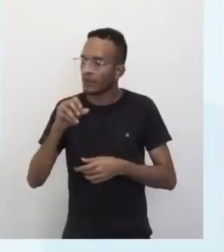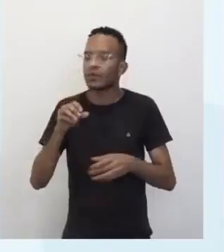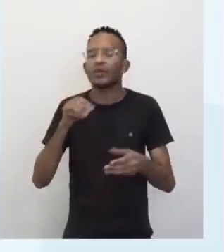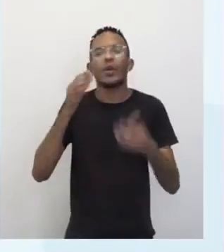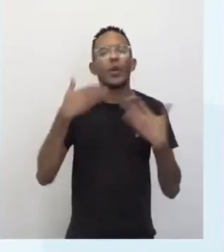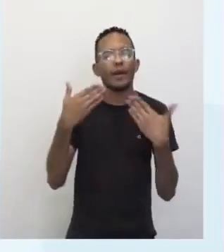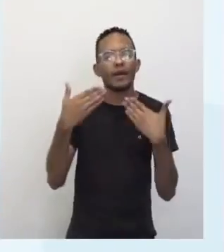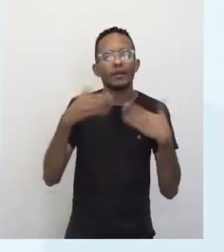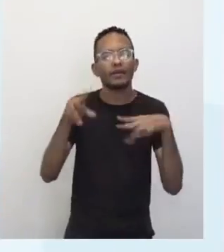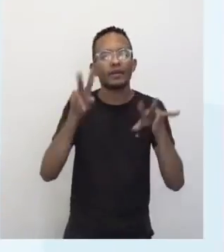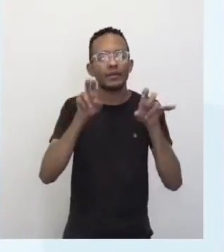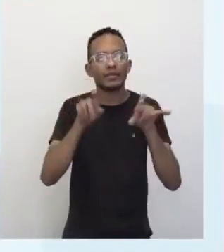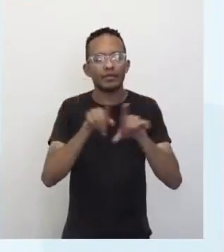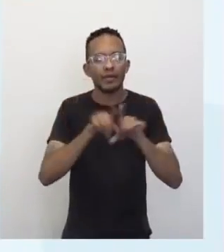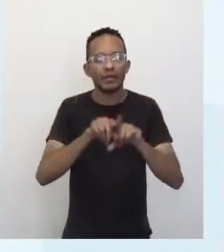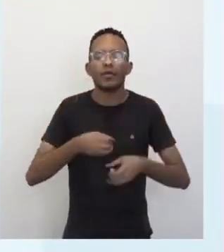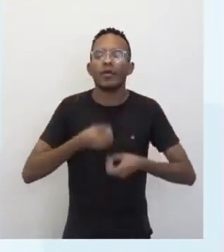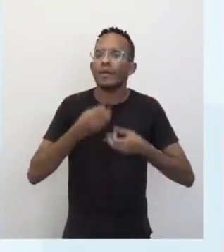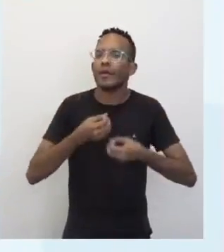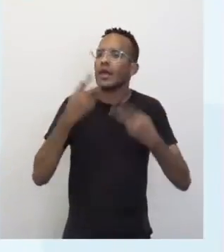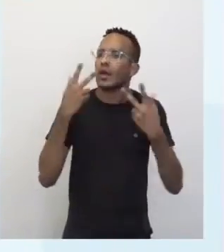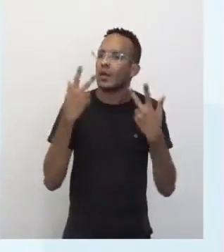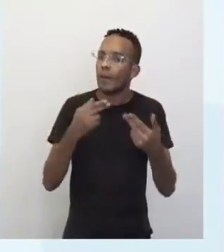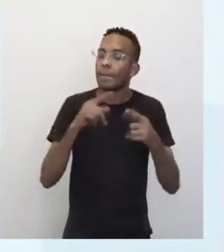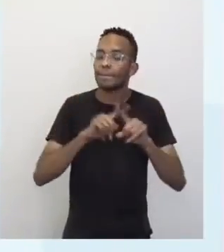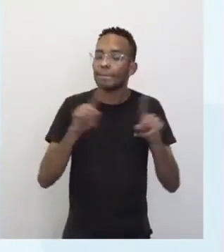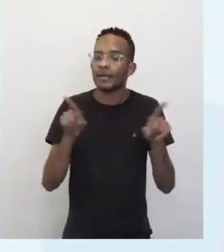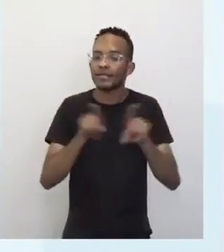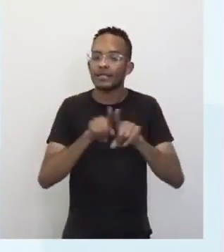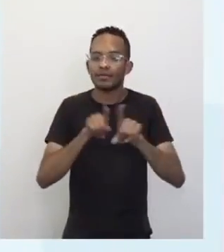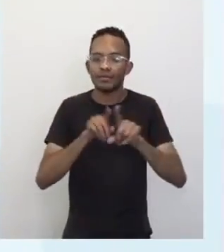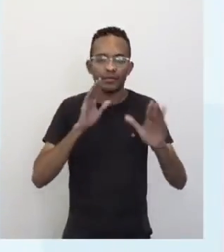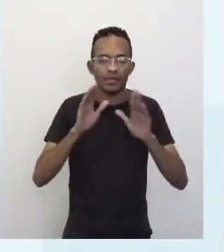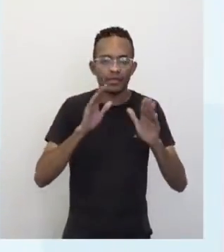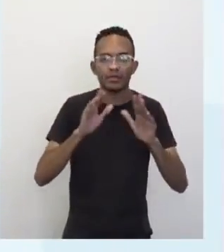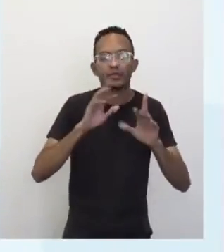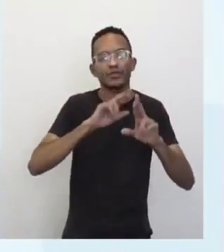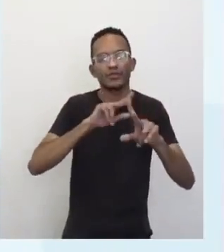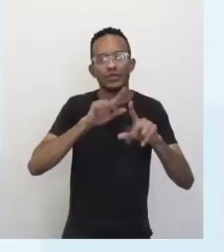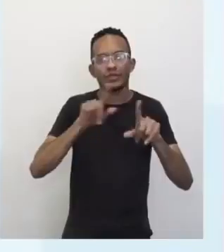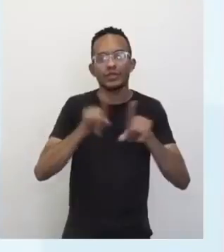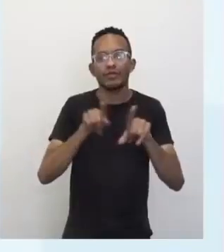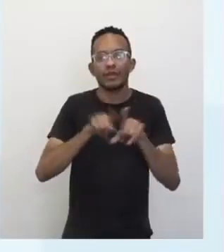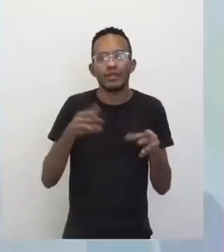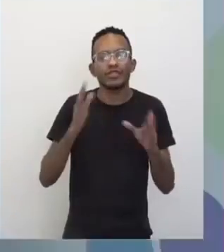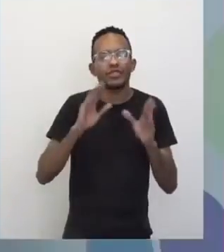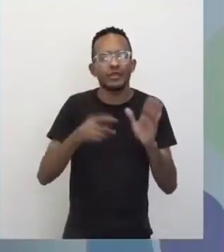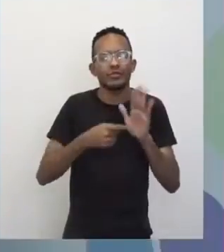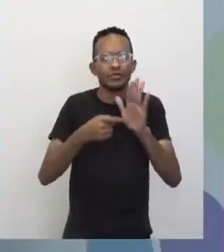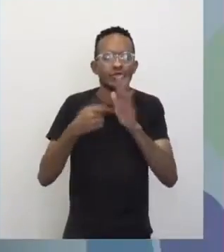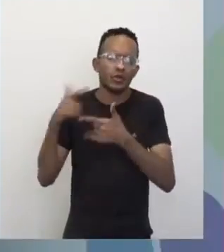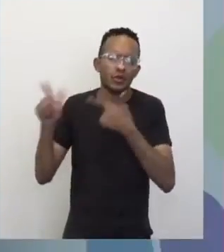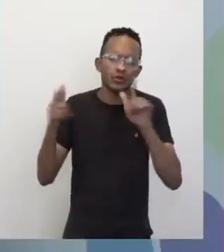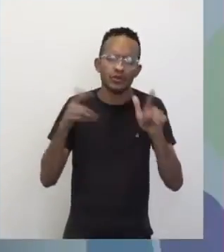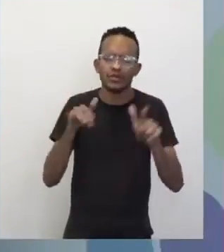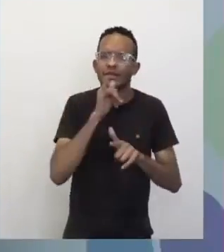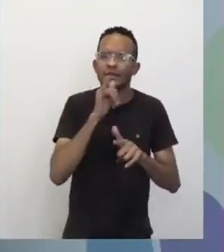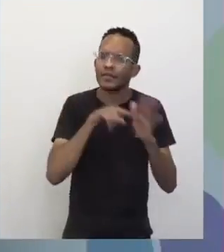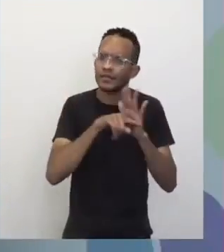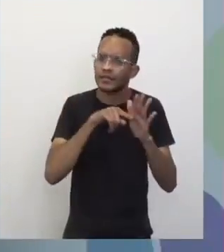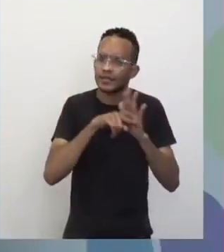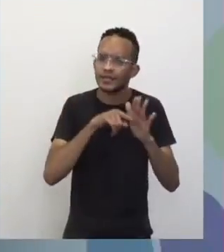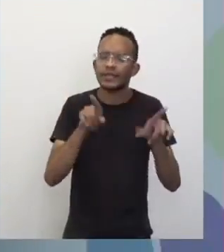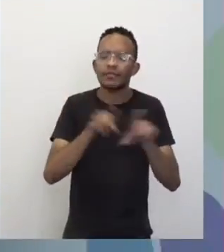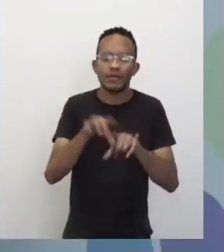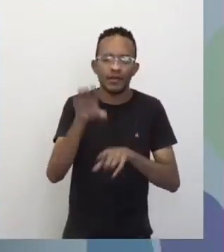sua temática com poemas da mesma temática, né? Mas de períodos históricos diferentes, e eu trouxe vários outros exemplos aqui. Pesquisem, ó,